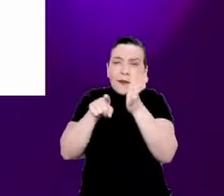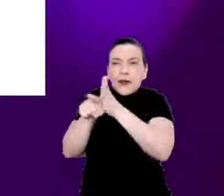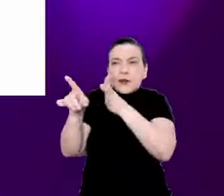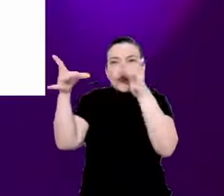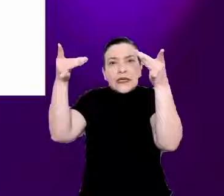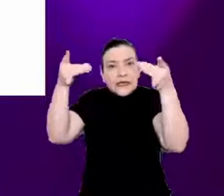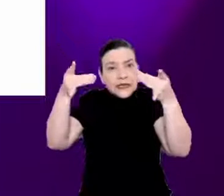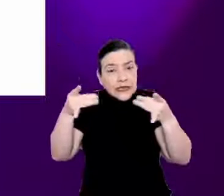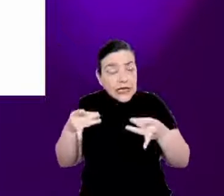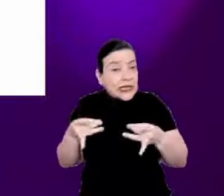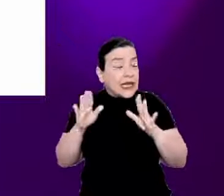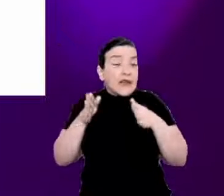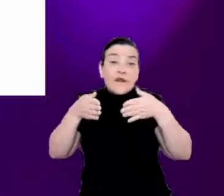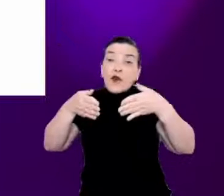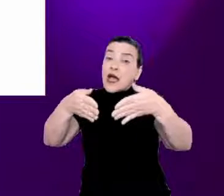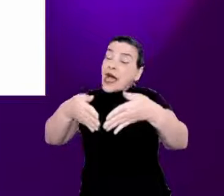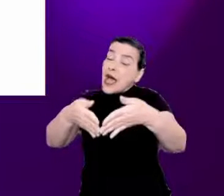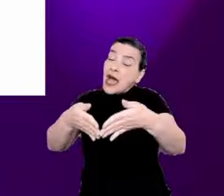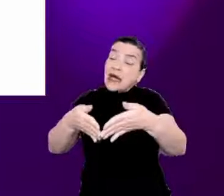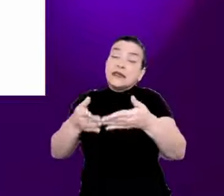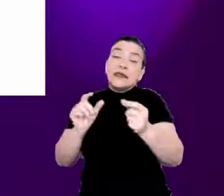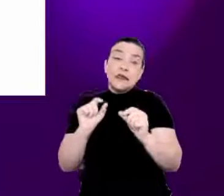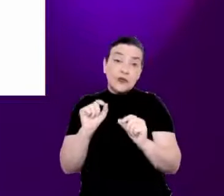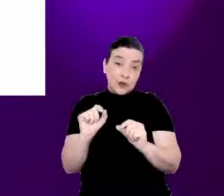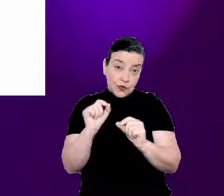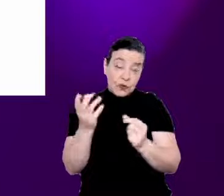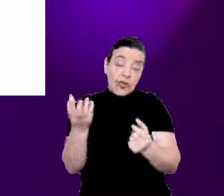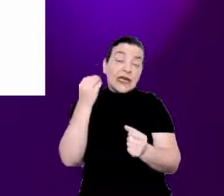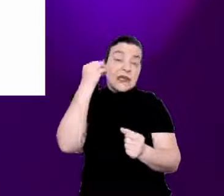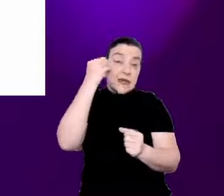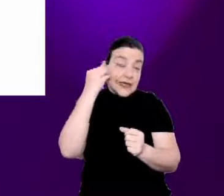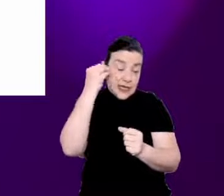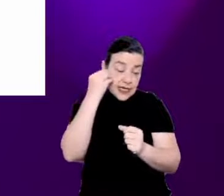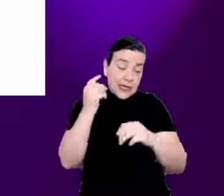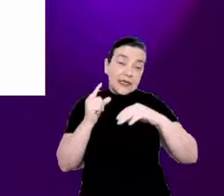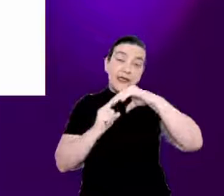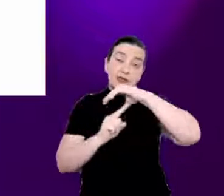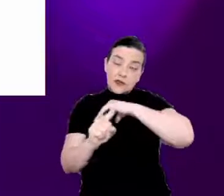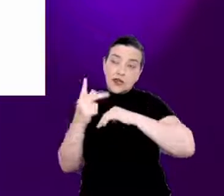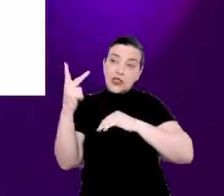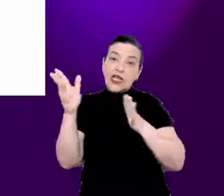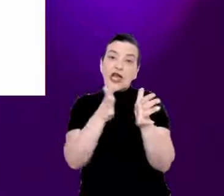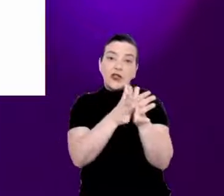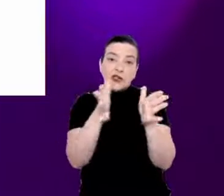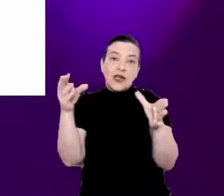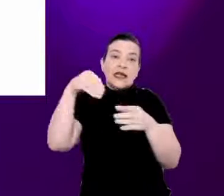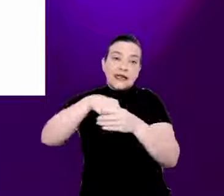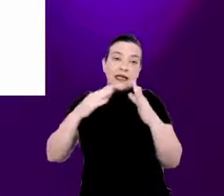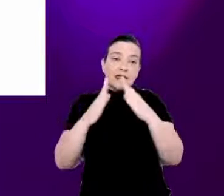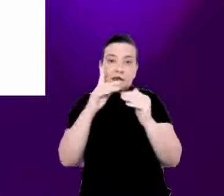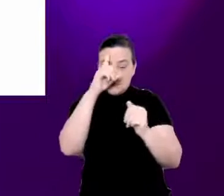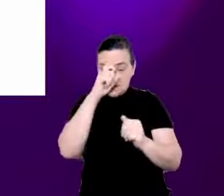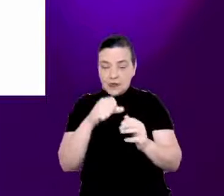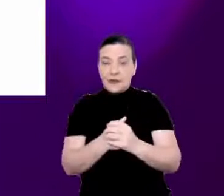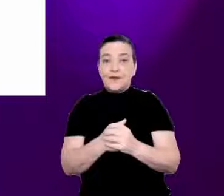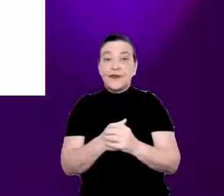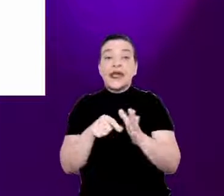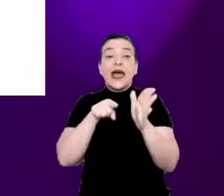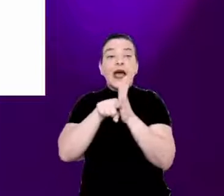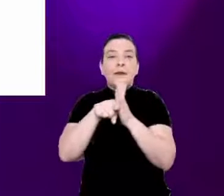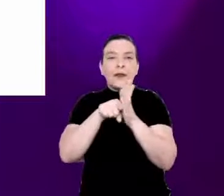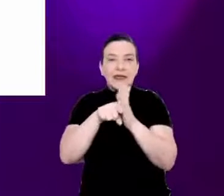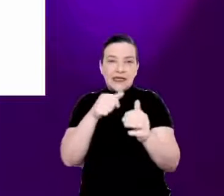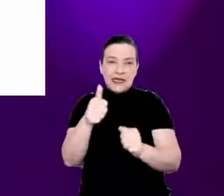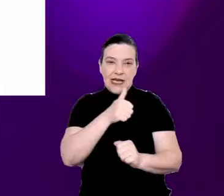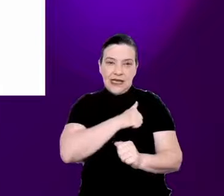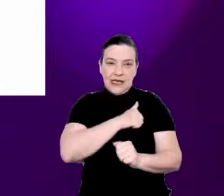detalhadas e bem específicas, voltadas para a experiência, a sua jornada. Na pesquisa canadense, a